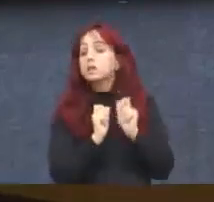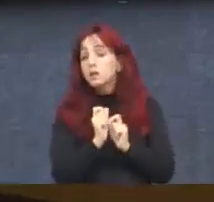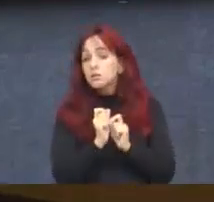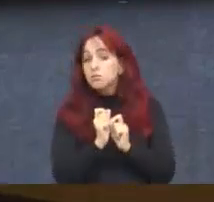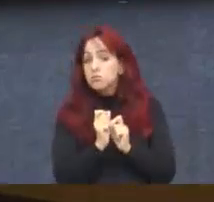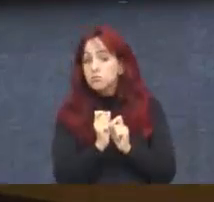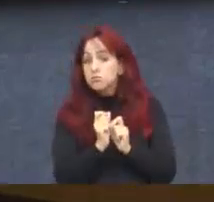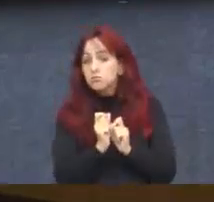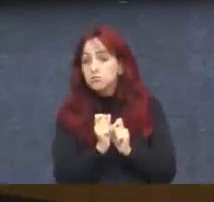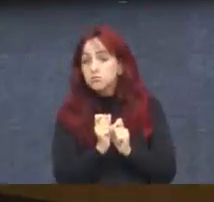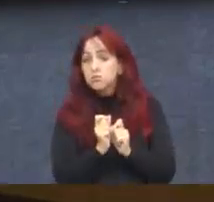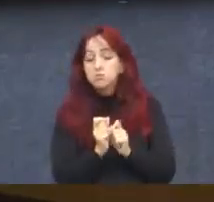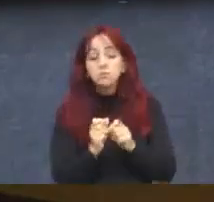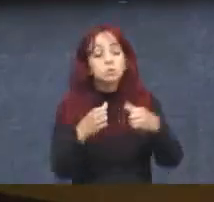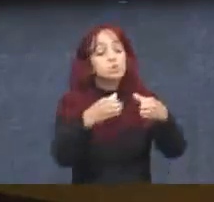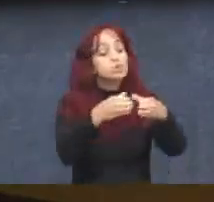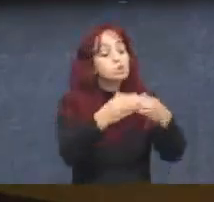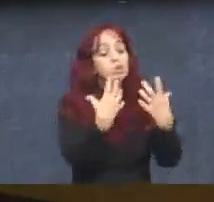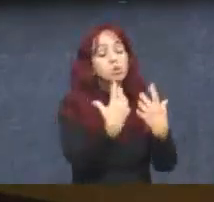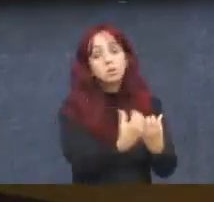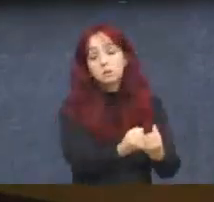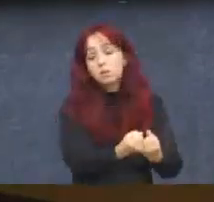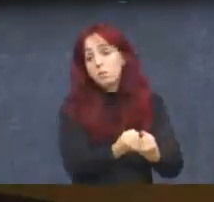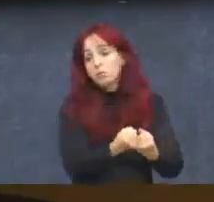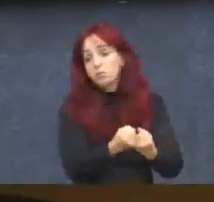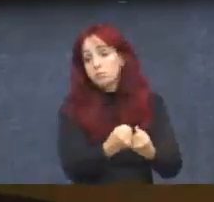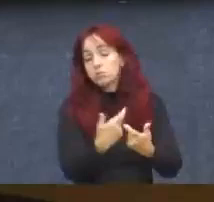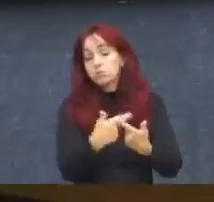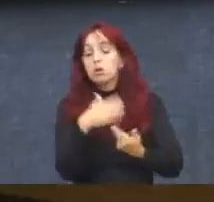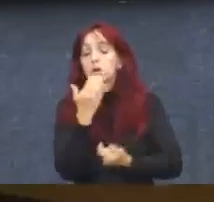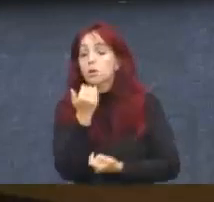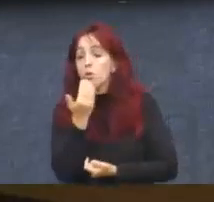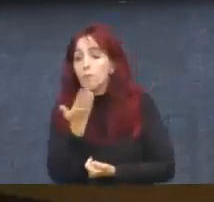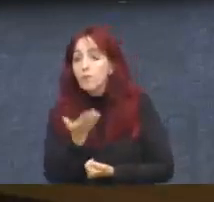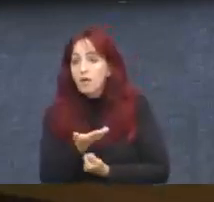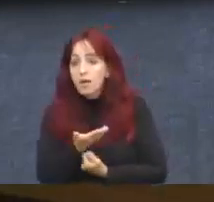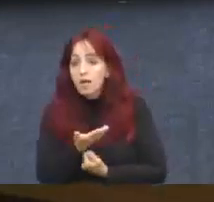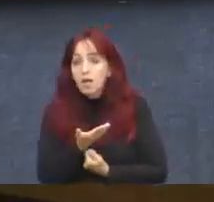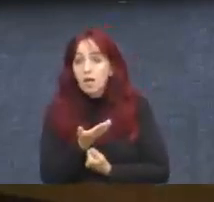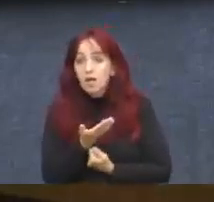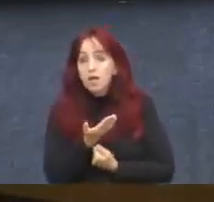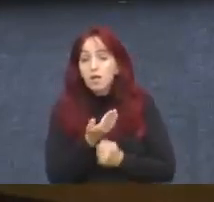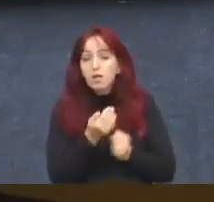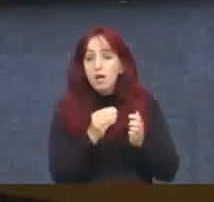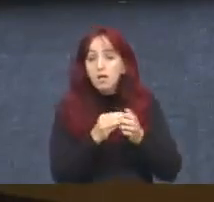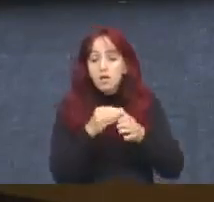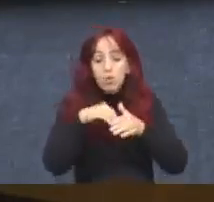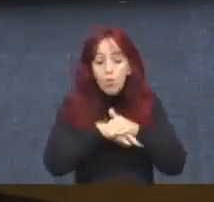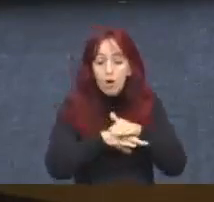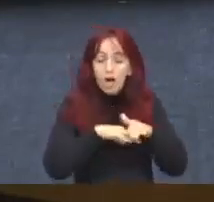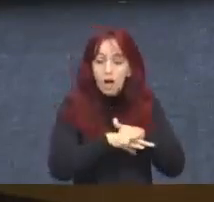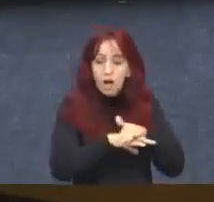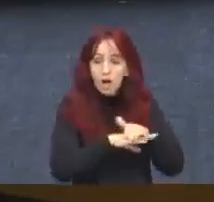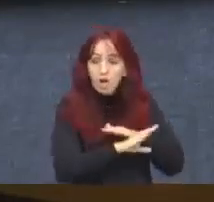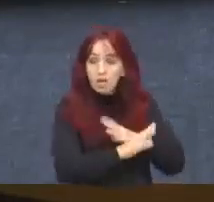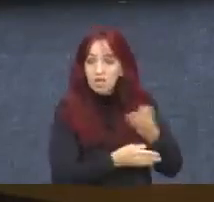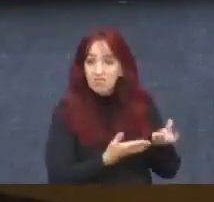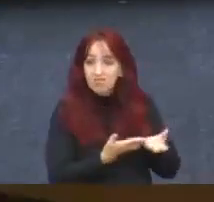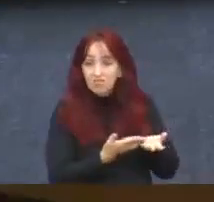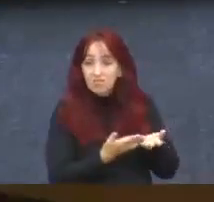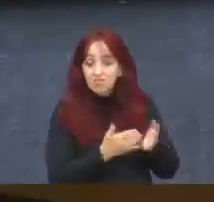recebeu. Sabe, são comidas que restam, é importante, são comidas, muitas das vezes,